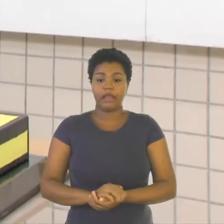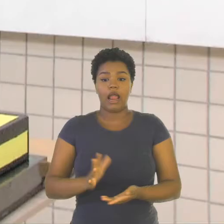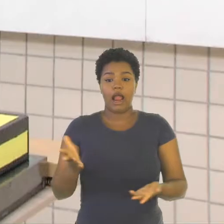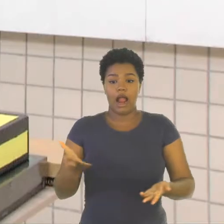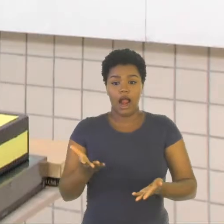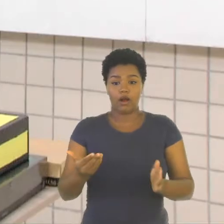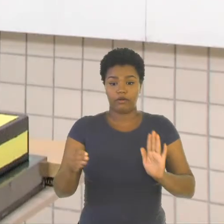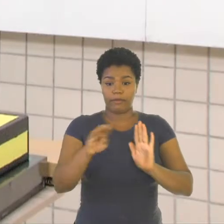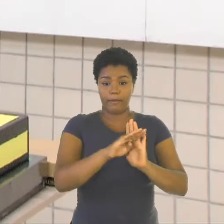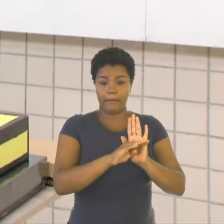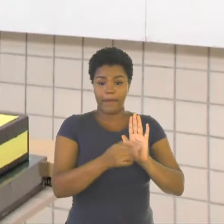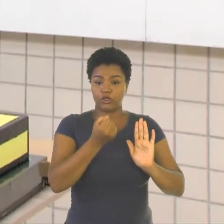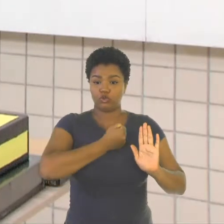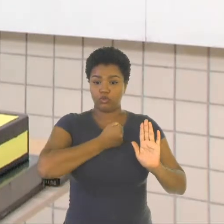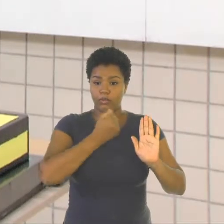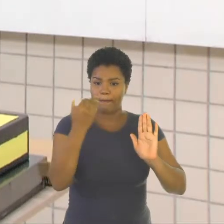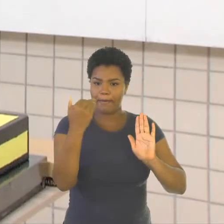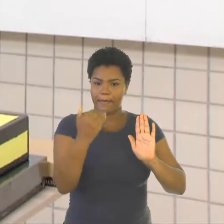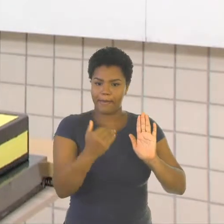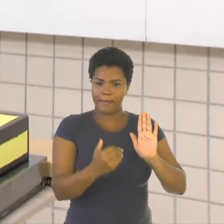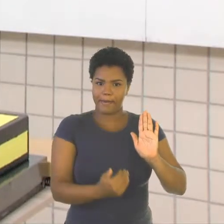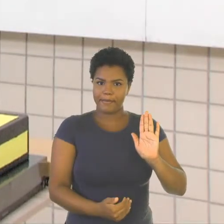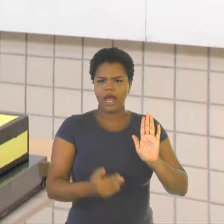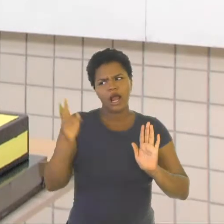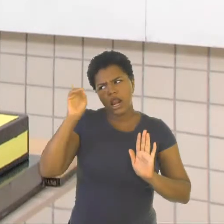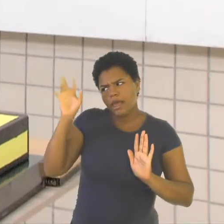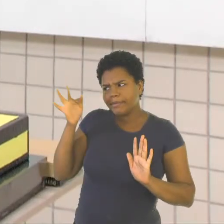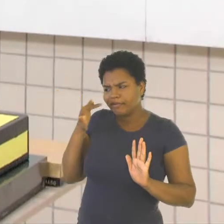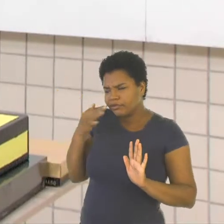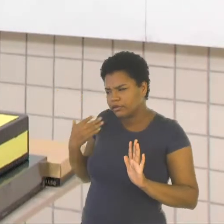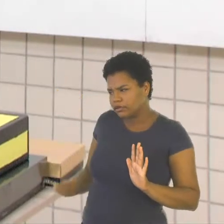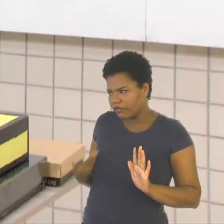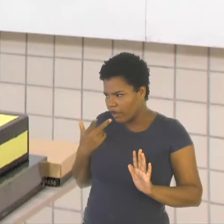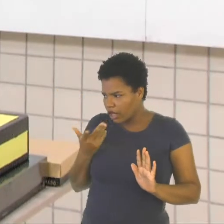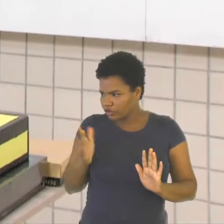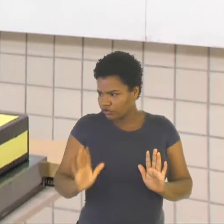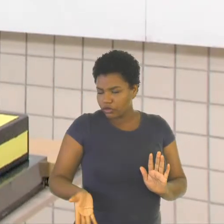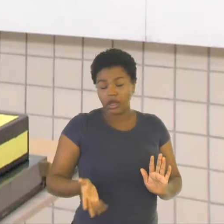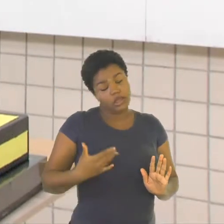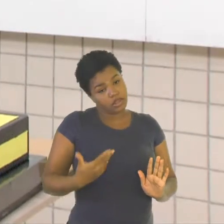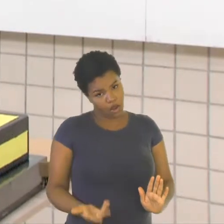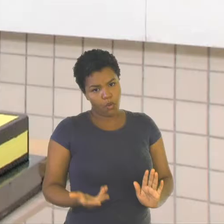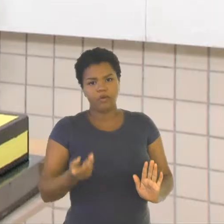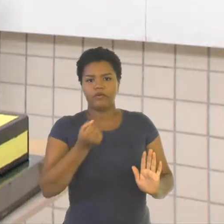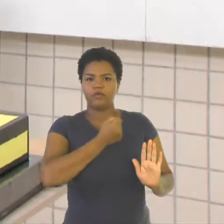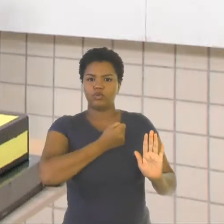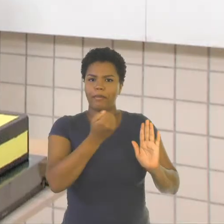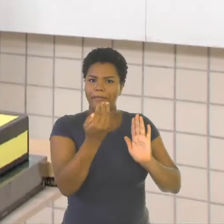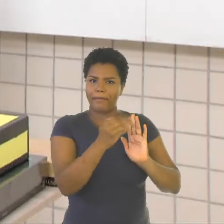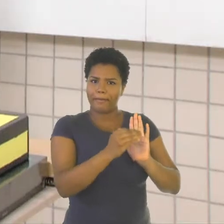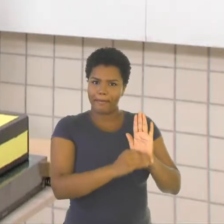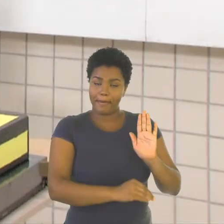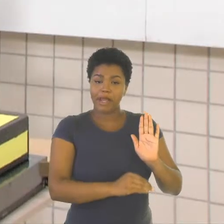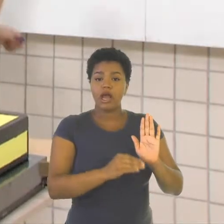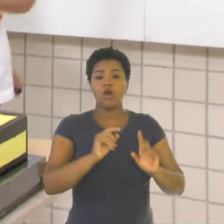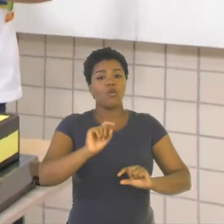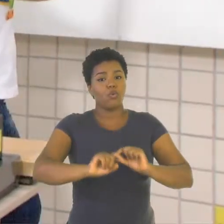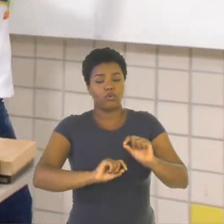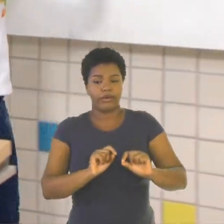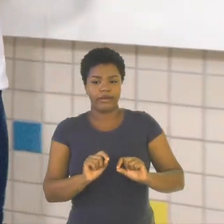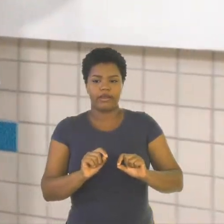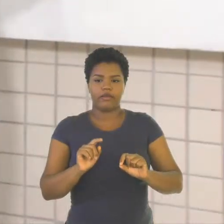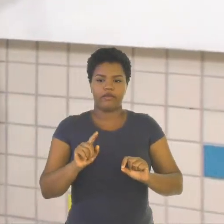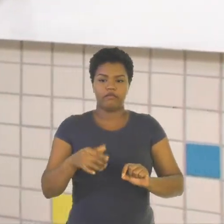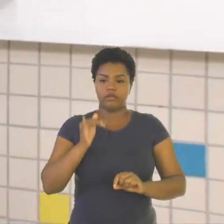enumerar, Francisquinha? Você lembra que eu expliquei para você? Enumerar, gente, é quando você vai pegar, observar. Exemplo aqui,